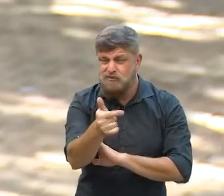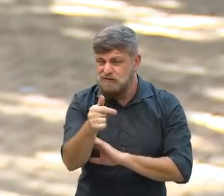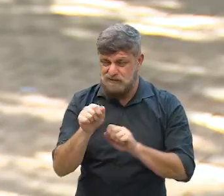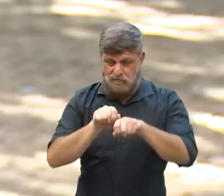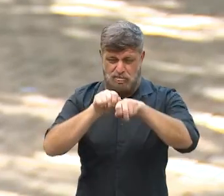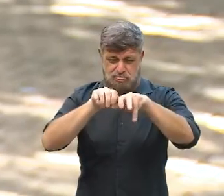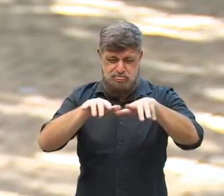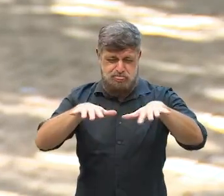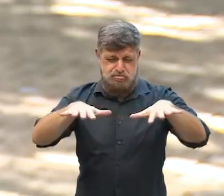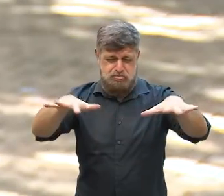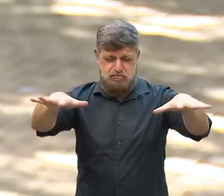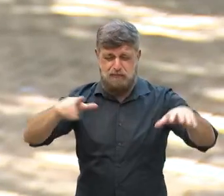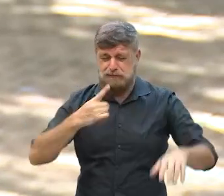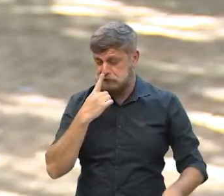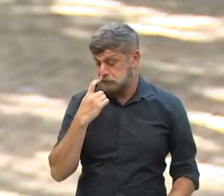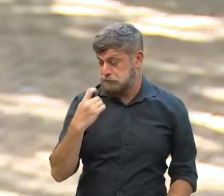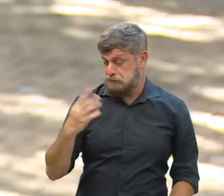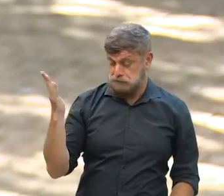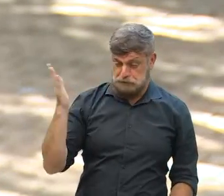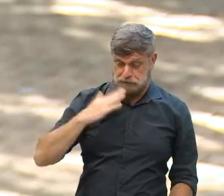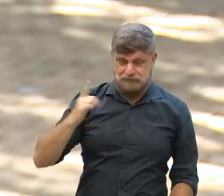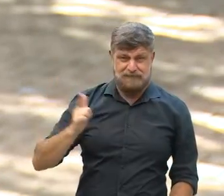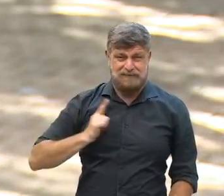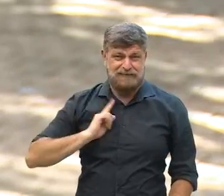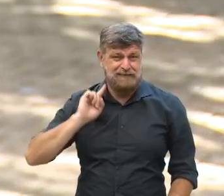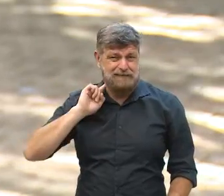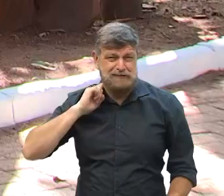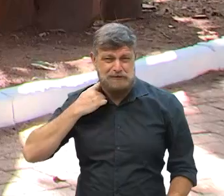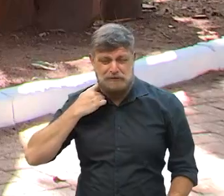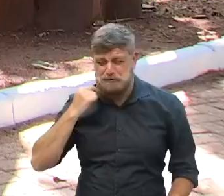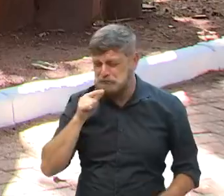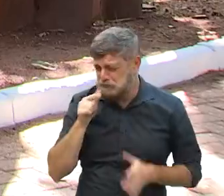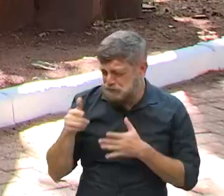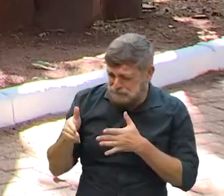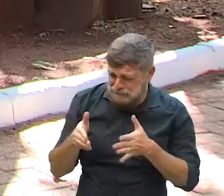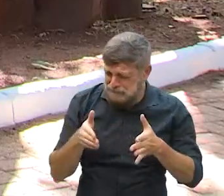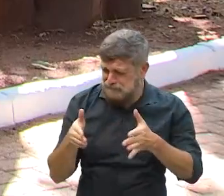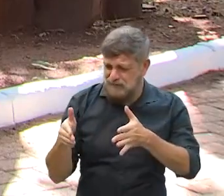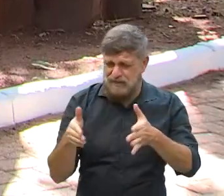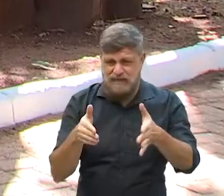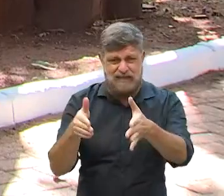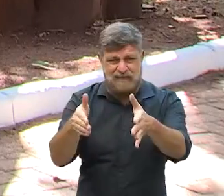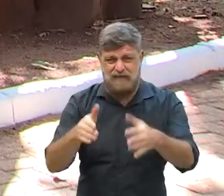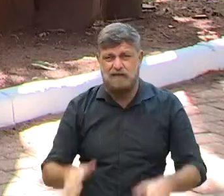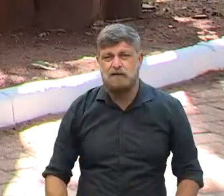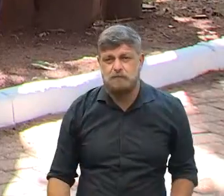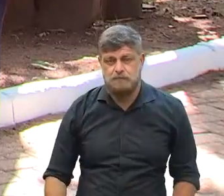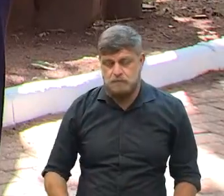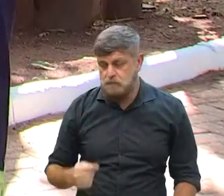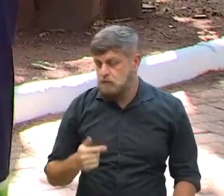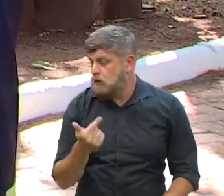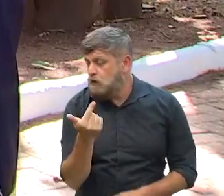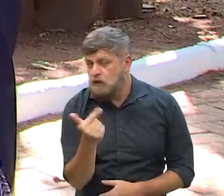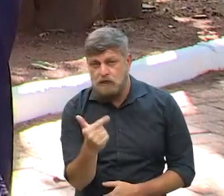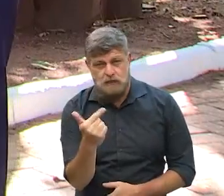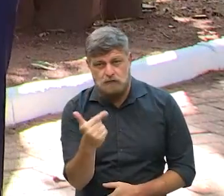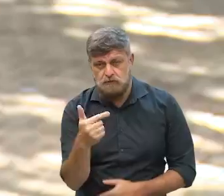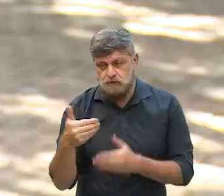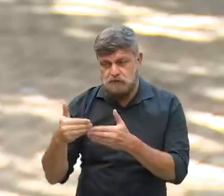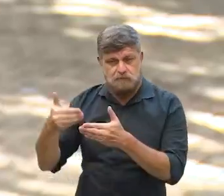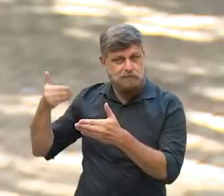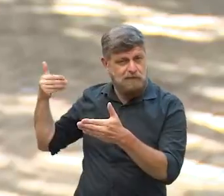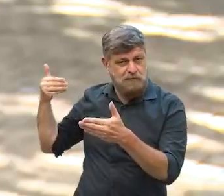De forma que totalmente contaminava nossos córregos, nossos rios, né? Nós não tínhamos